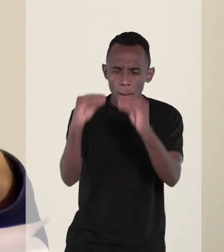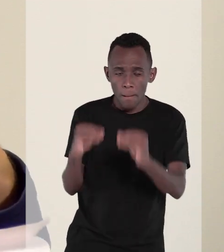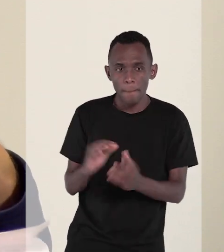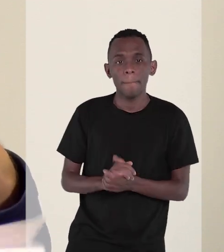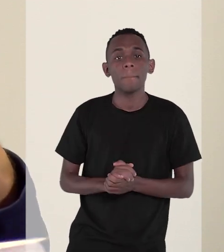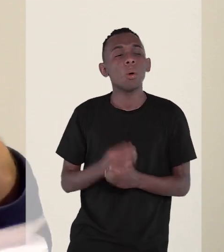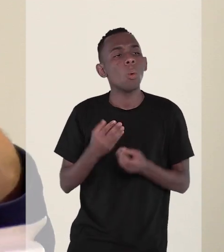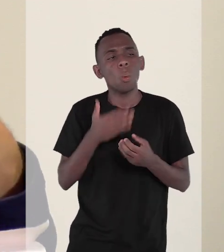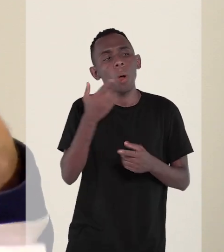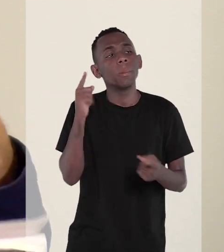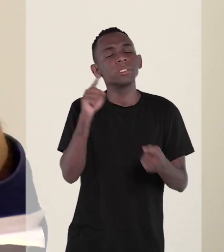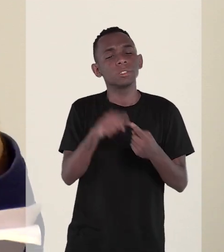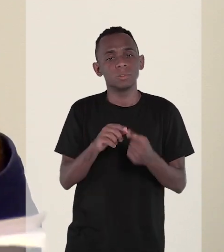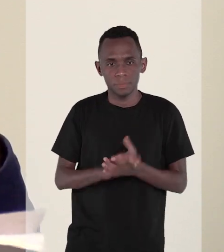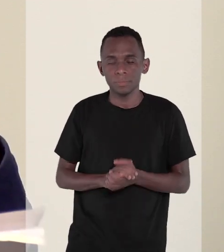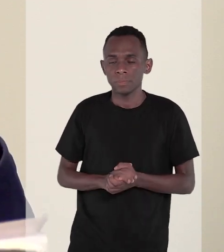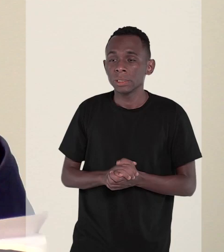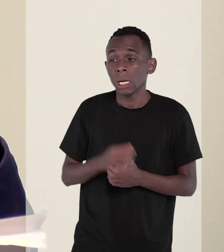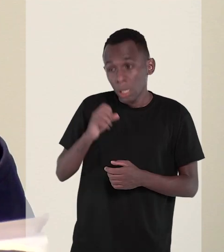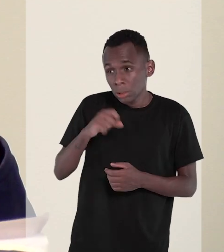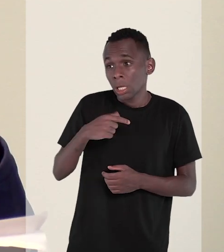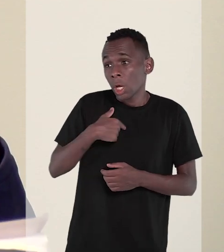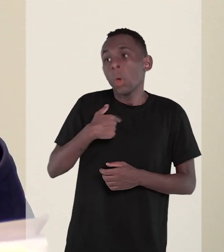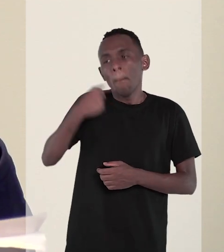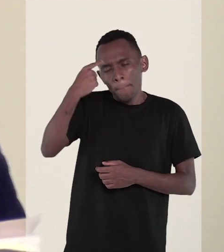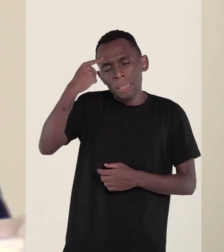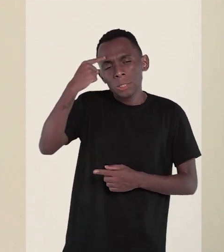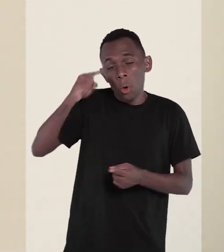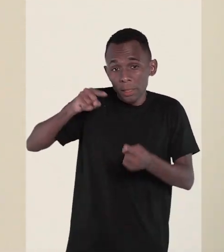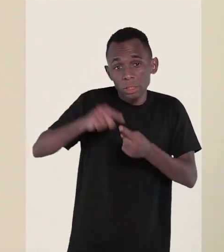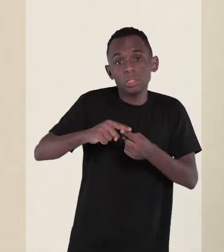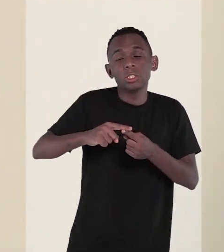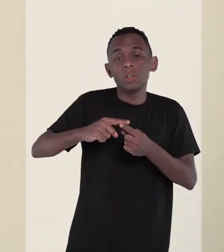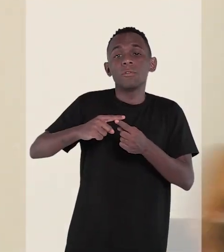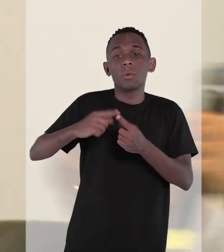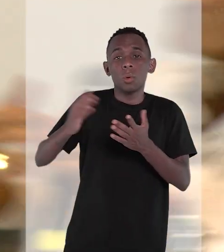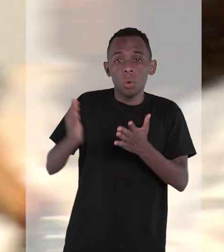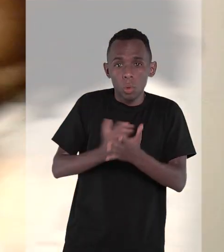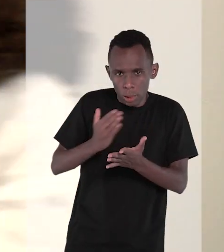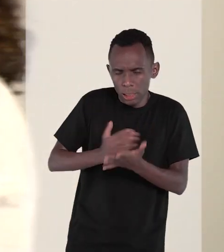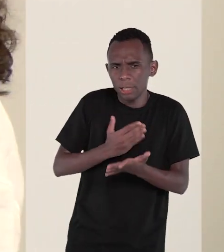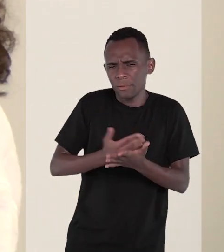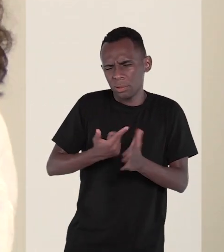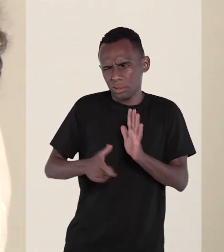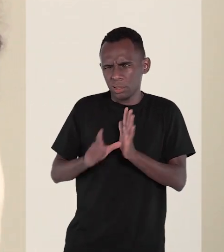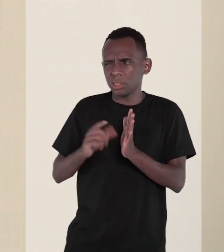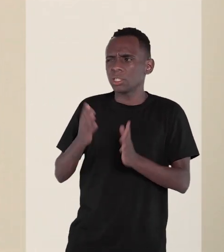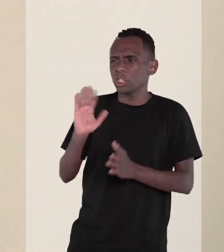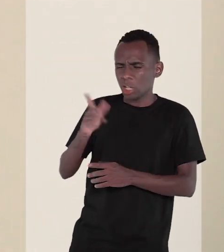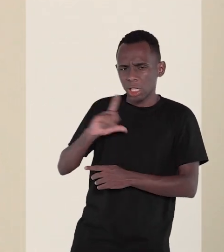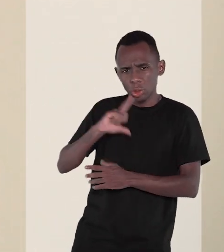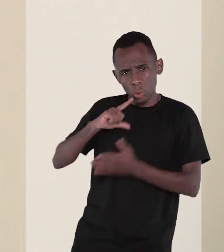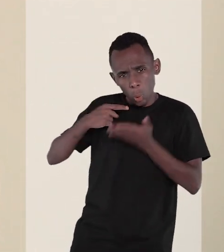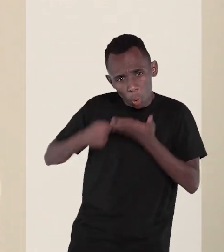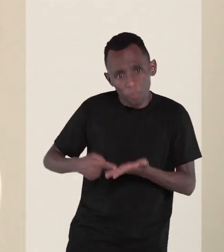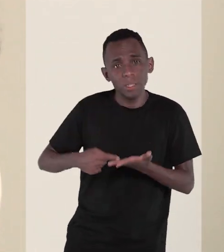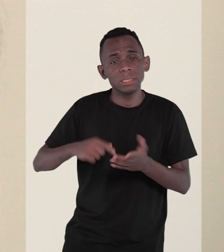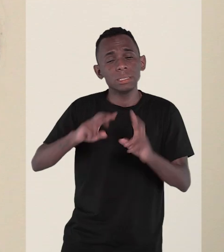sociais. O que você pensou do livro? Não, eu pensei que ele seria um livro mesmo. No começo havia um convite para eu fazer um livro falando de